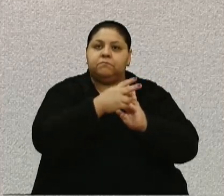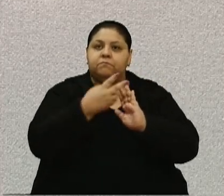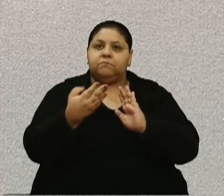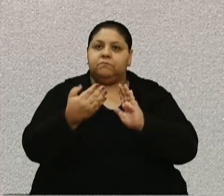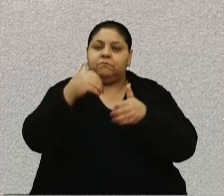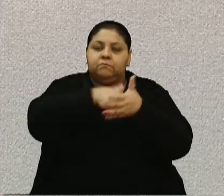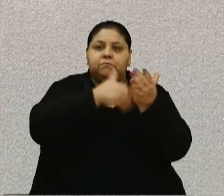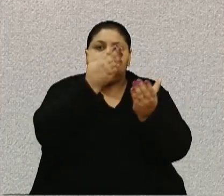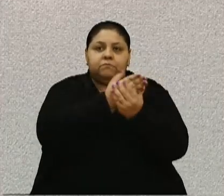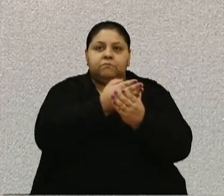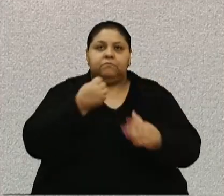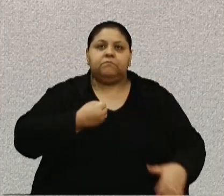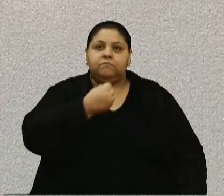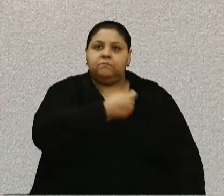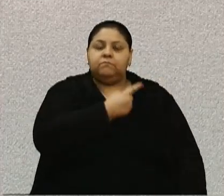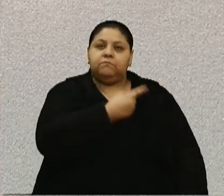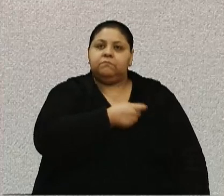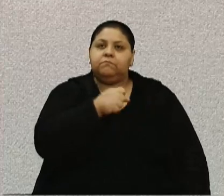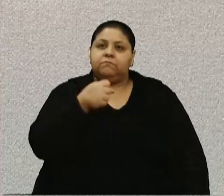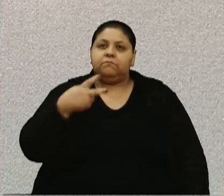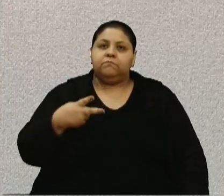141/2024, contido no processo número